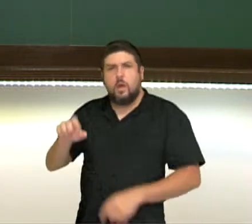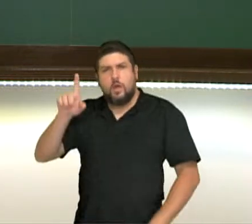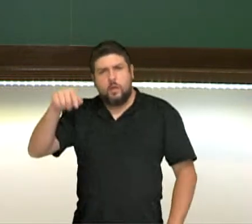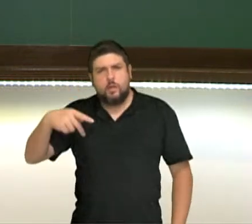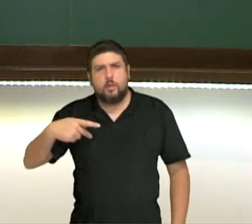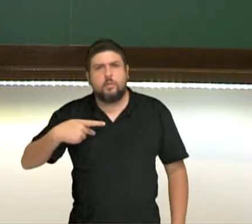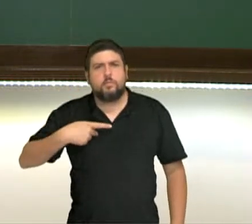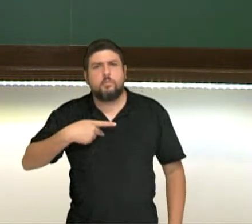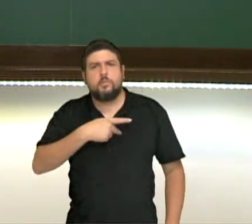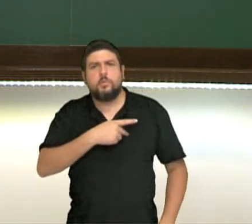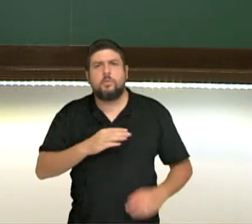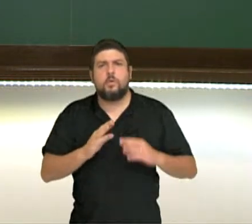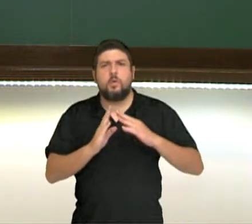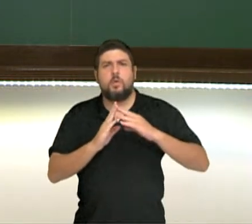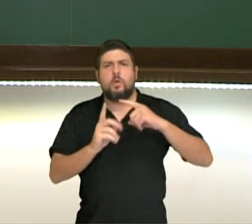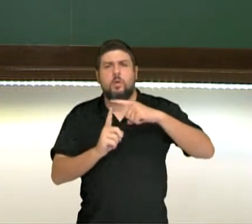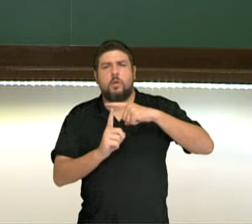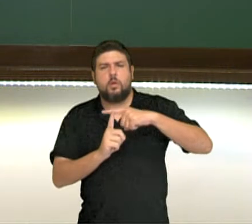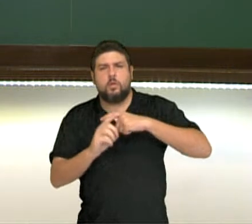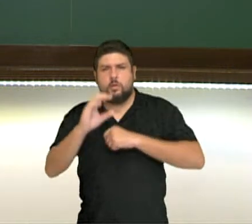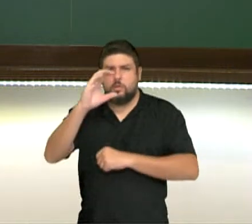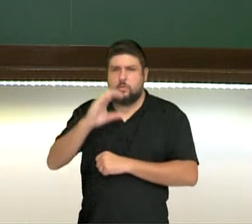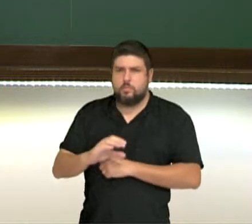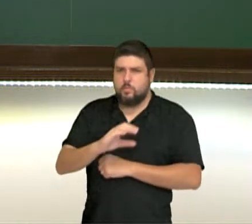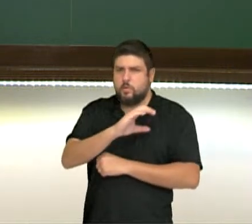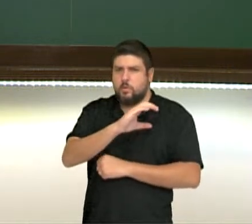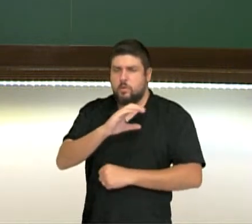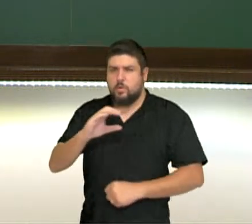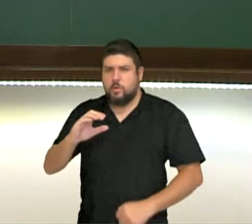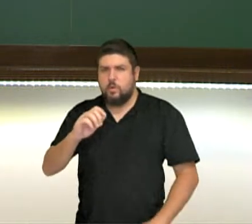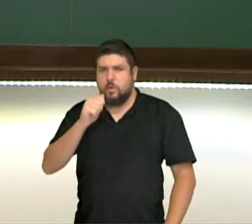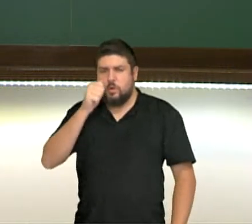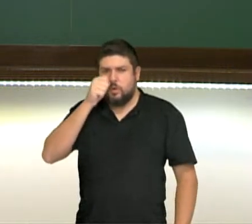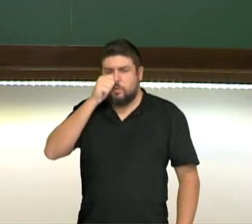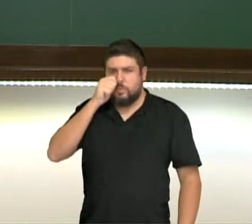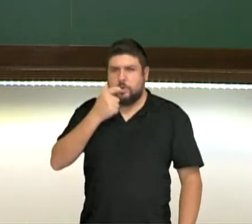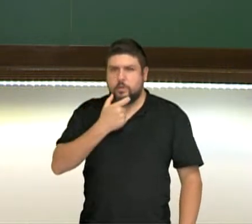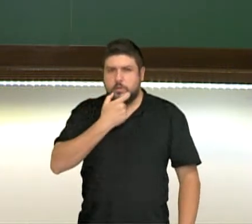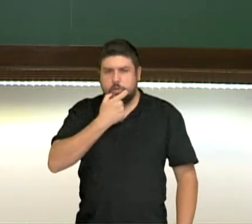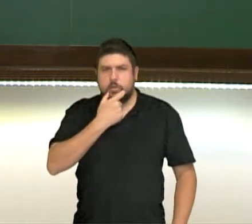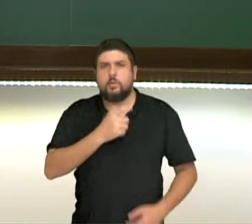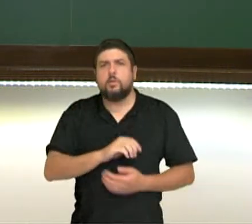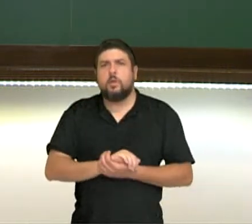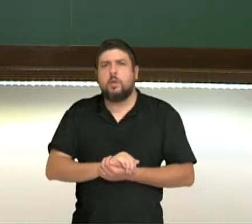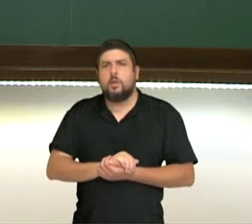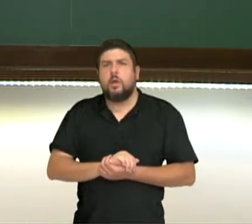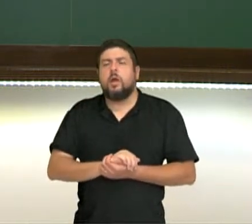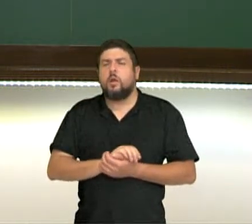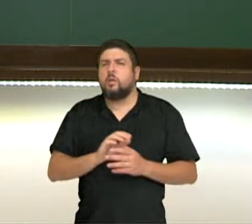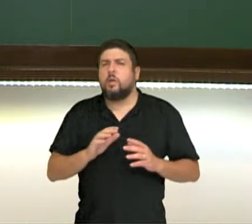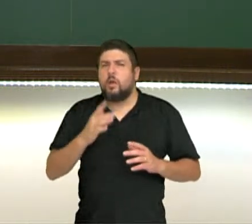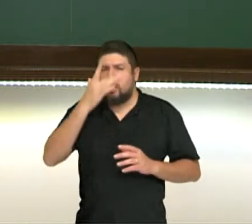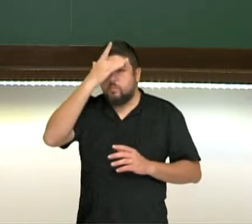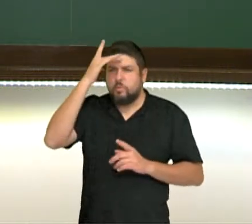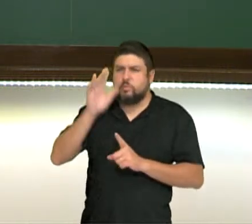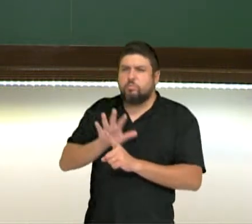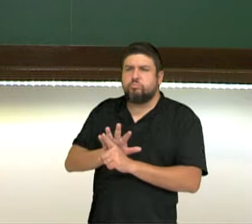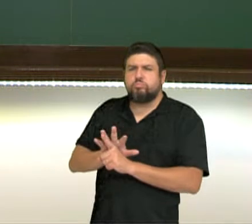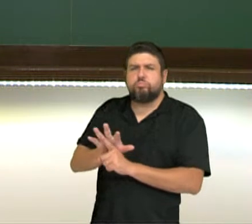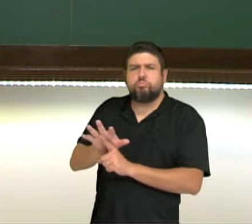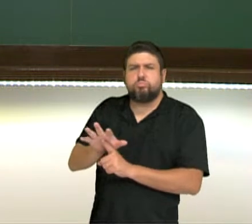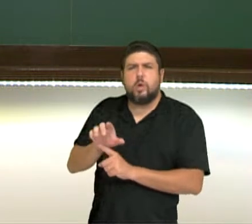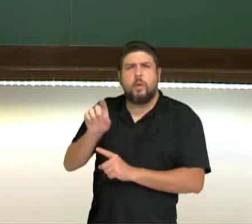um homem muito bem conceituado as pessoas gostavam muito de estar na presença dele ele tinha legal ótimas